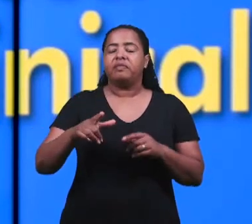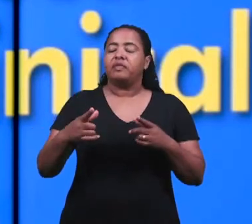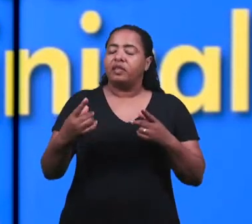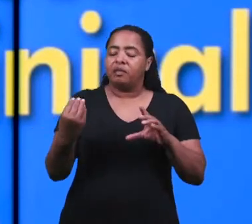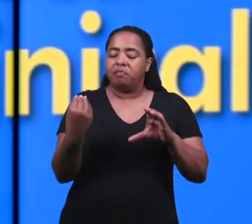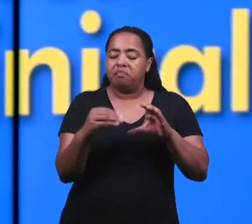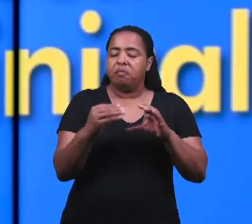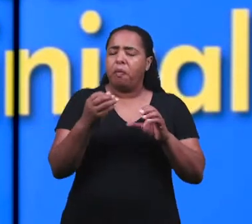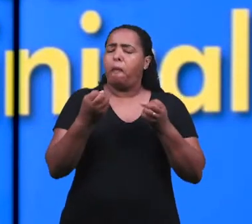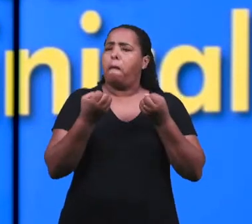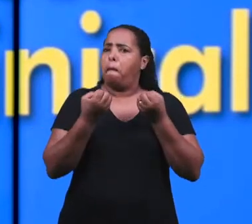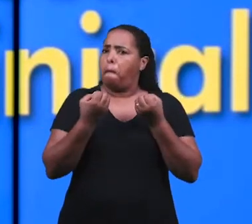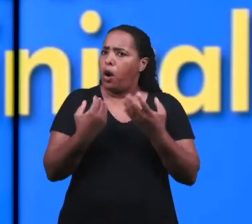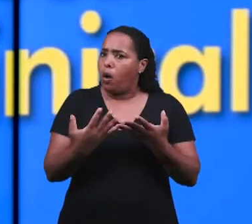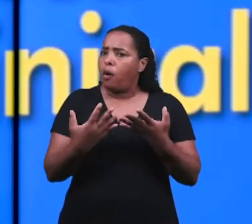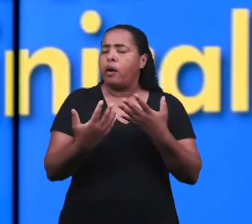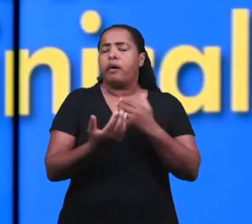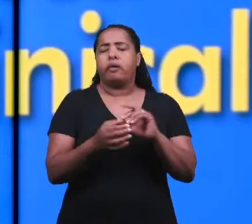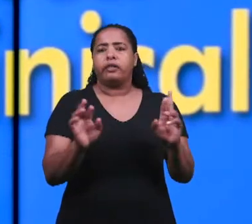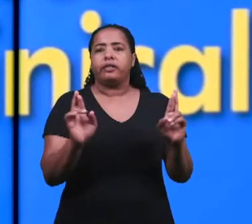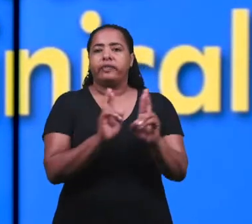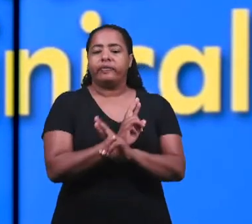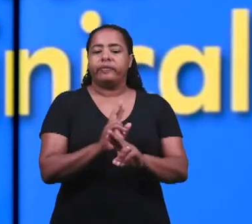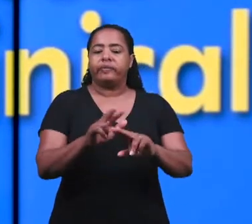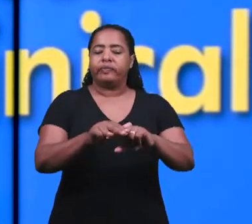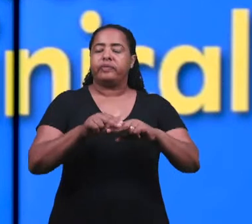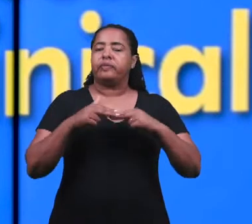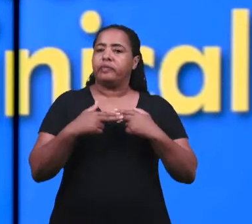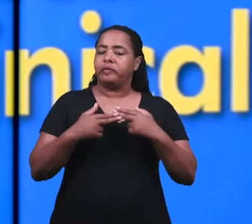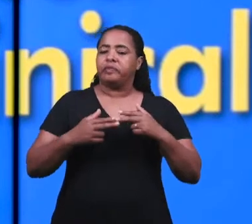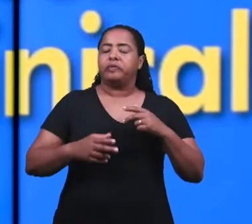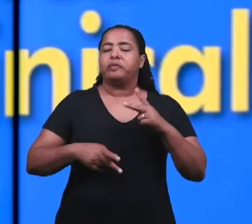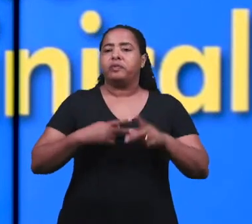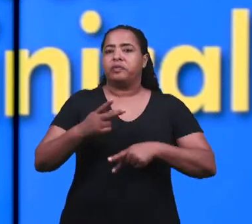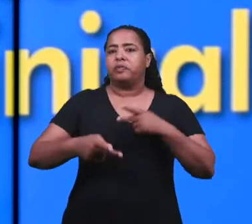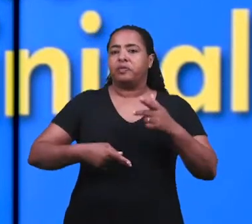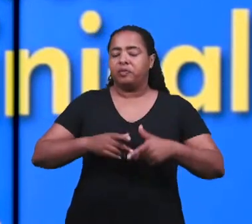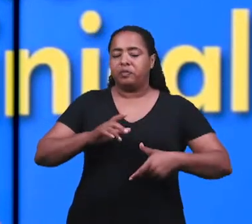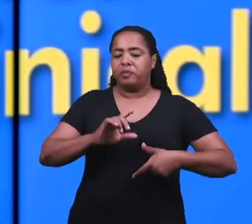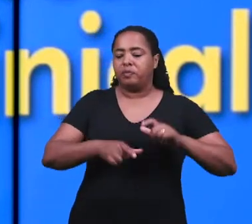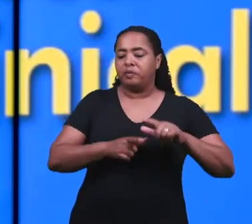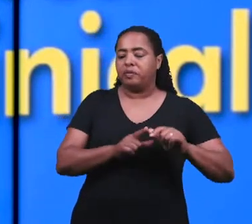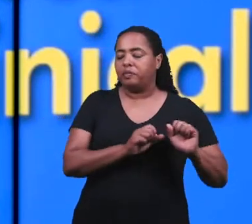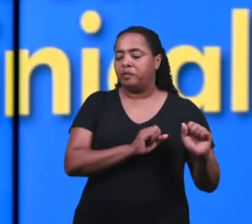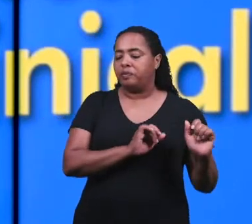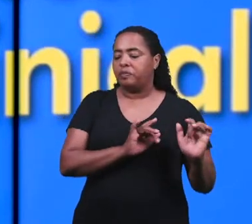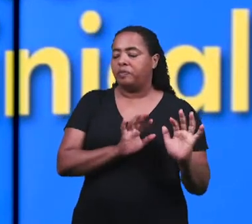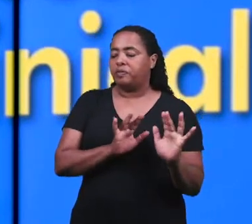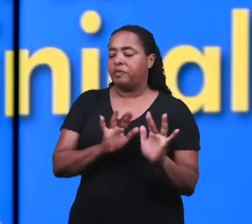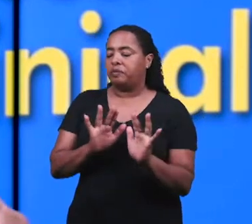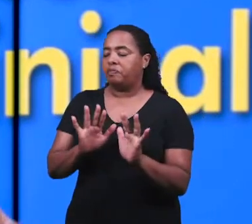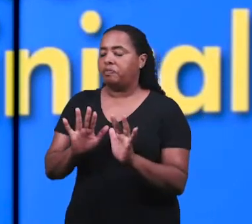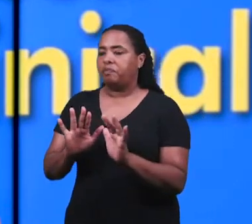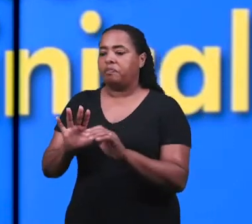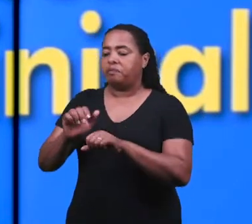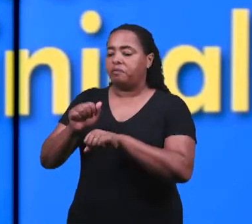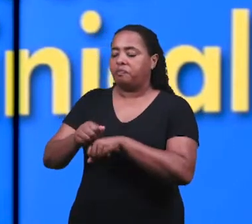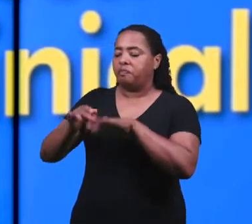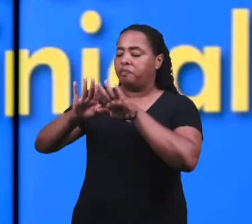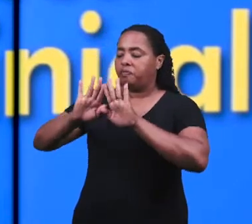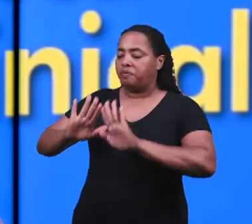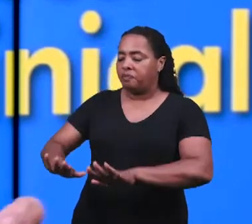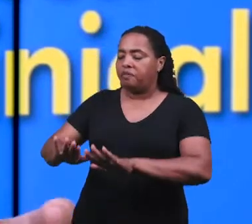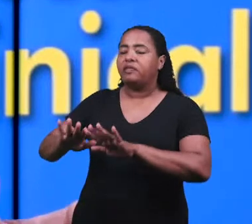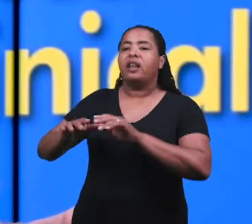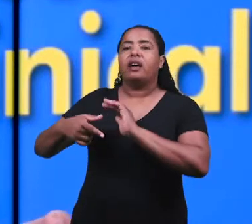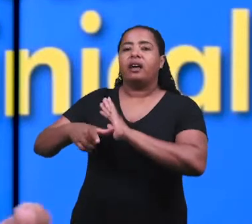feita relacionada ao motivo pelo qual os israelitas pousaram ali antes que